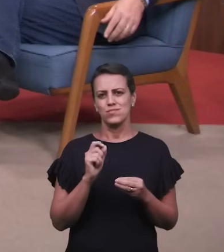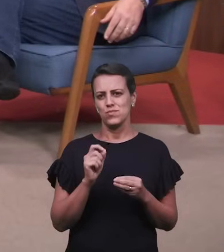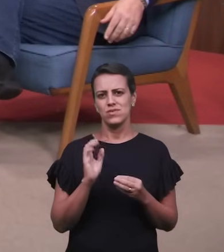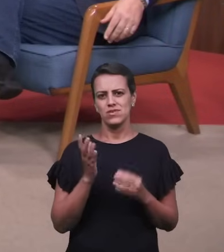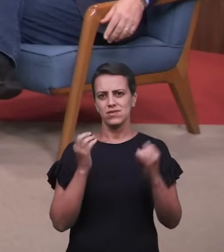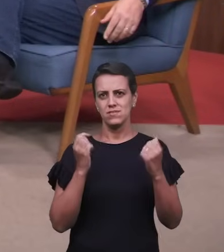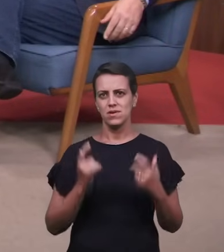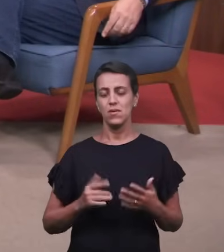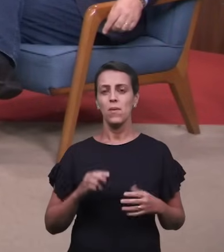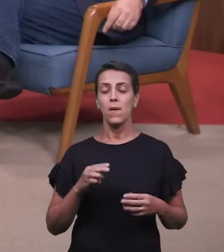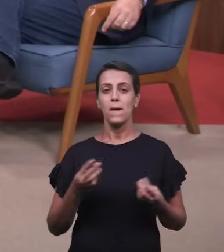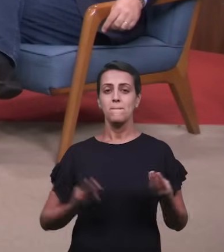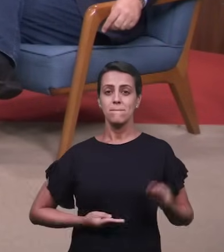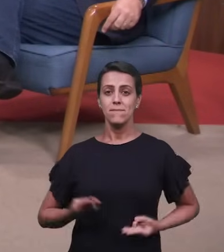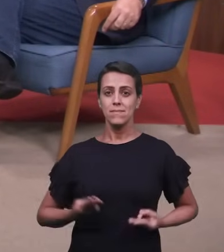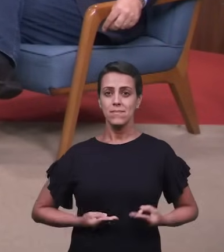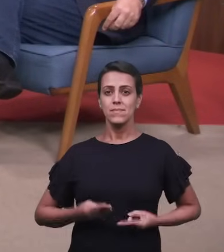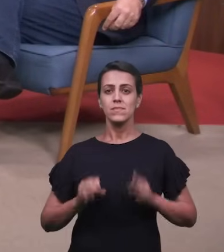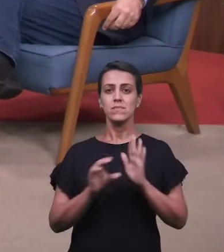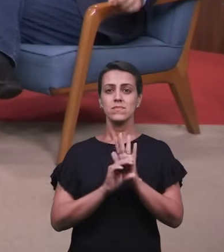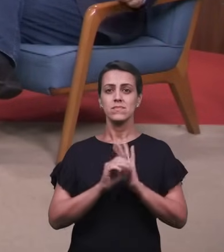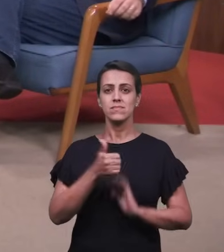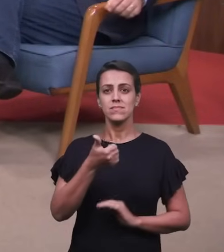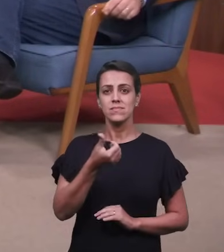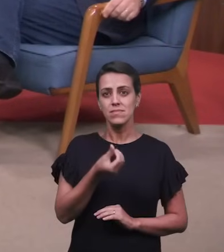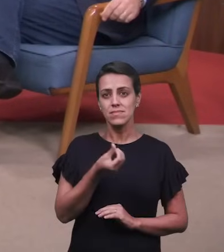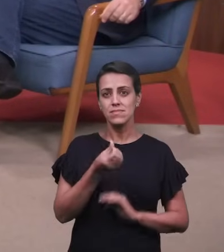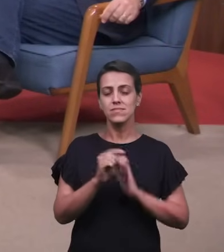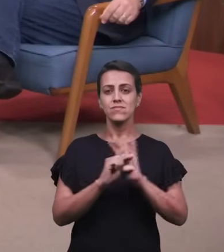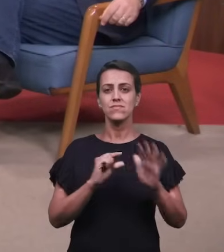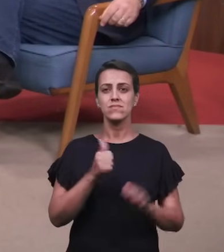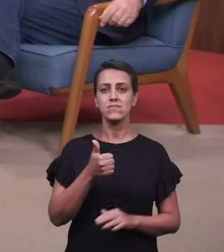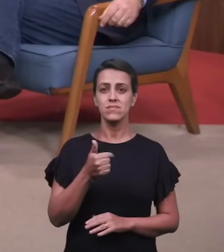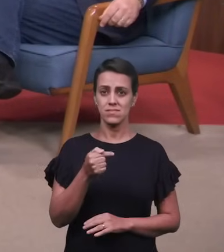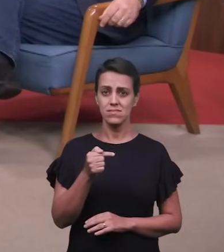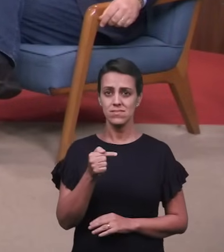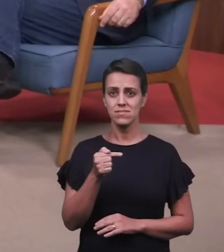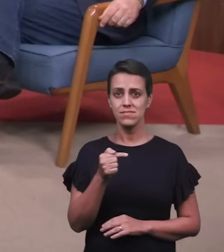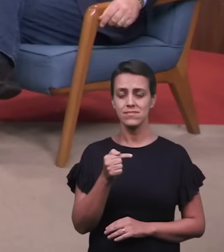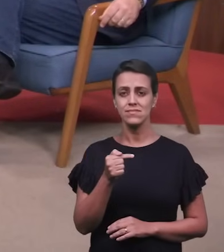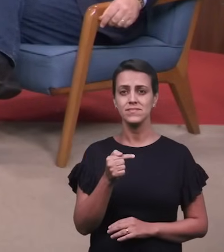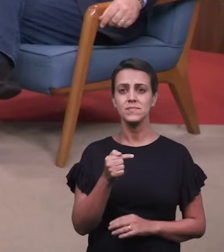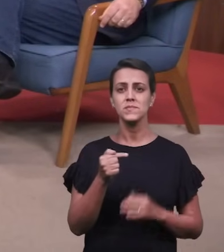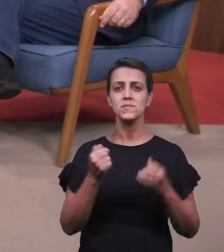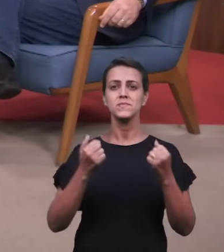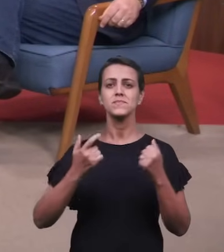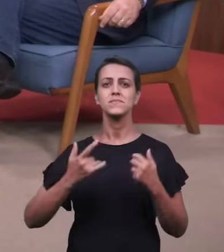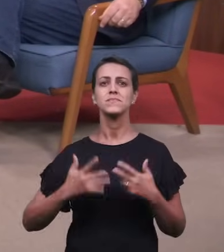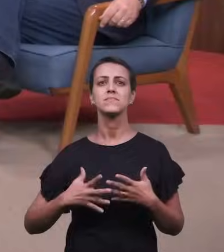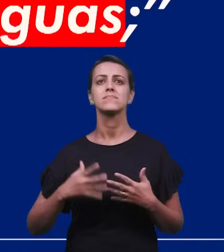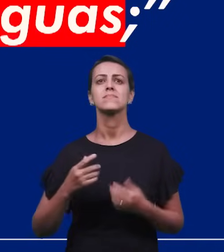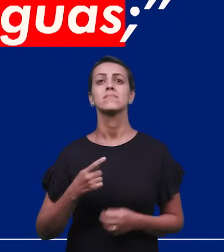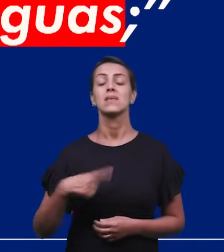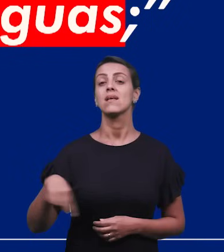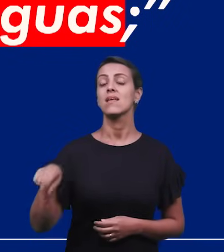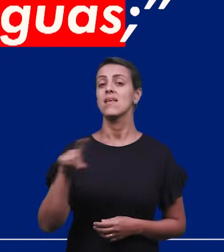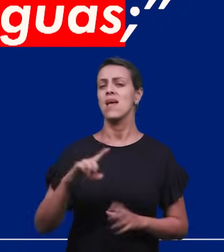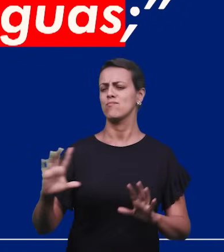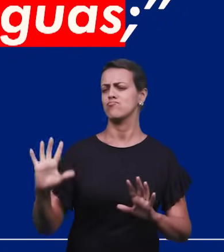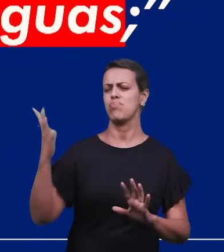vocês acabaram de trazer. Marcos capítulo 16, o Evangelho de Marcos capítulo 16, verso 17, diz assim: e